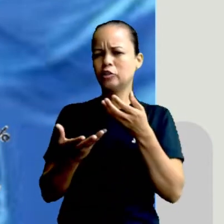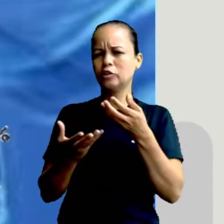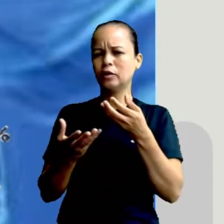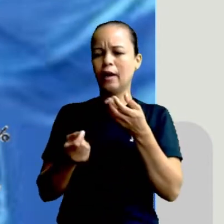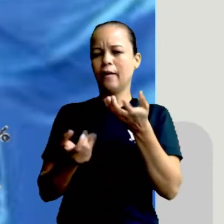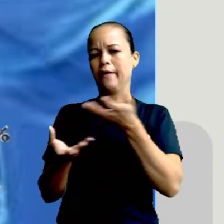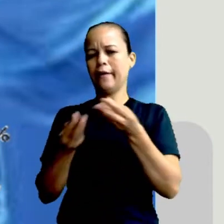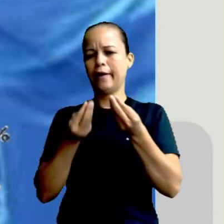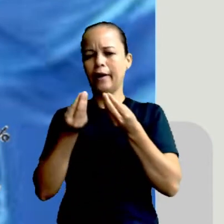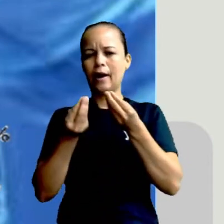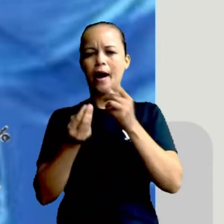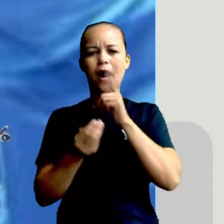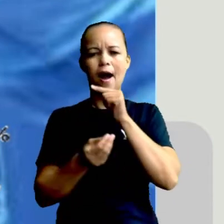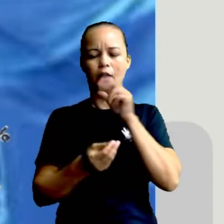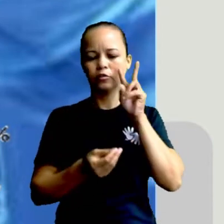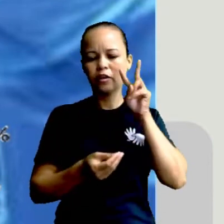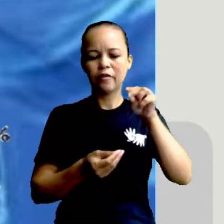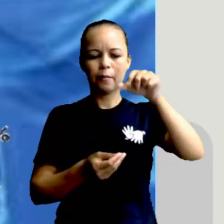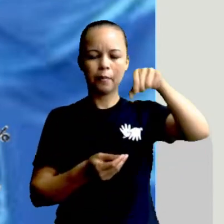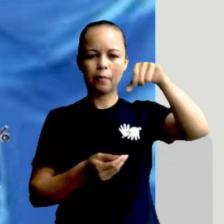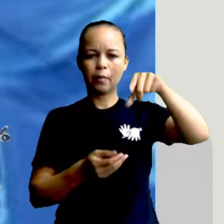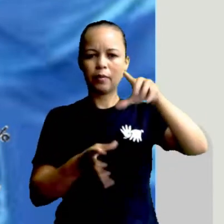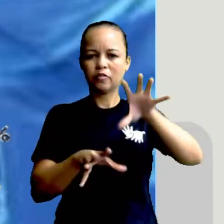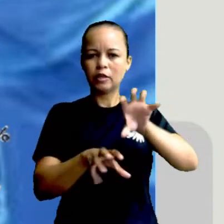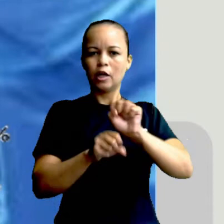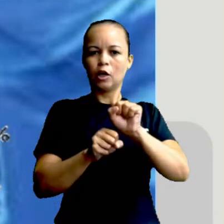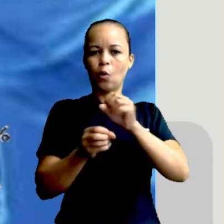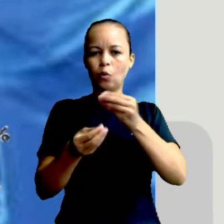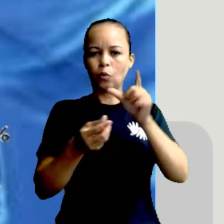ó, que nesse gráficozinho aqui, ó,